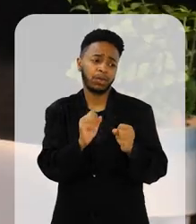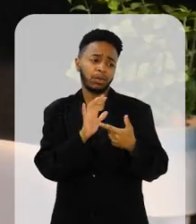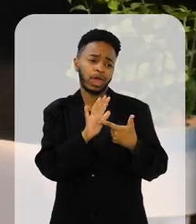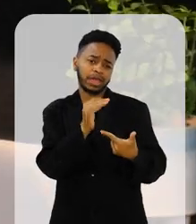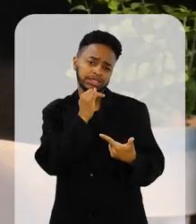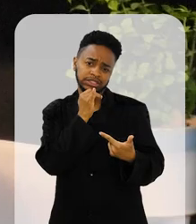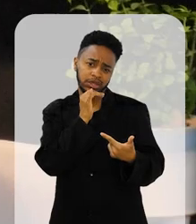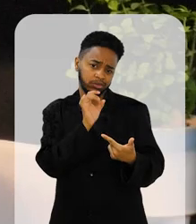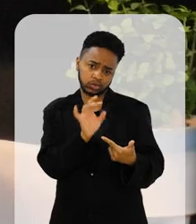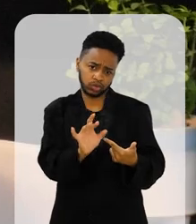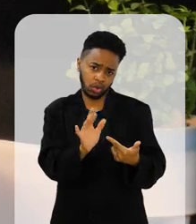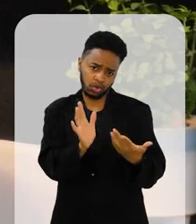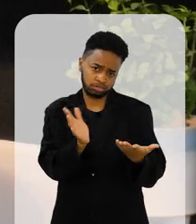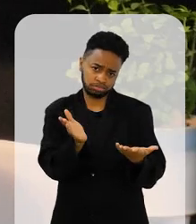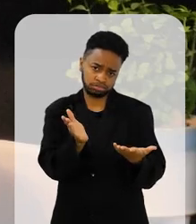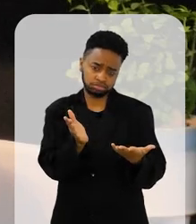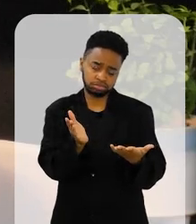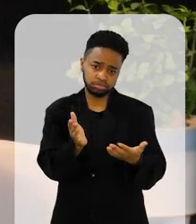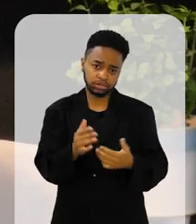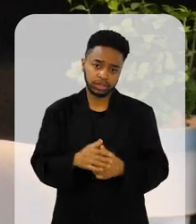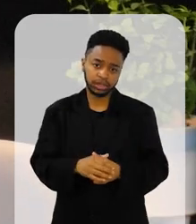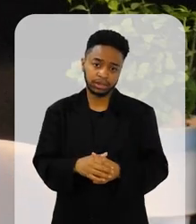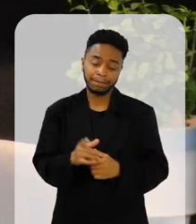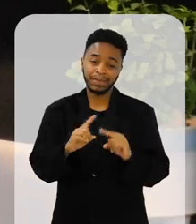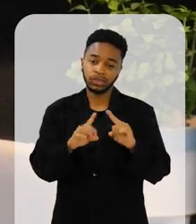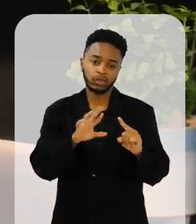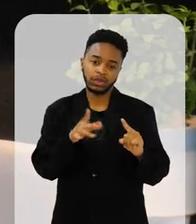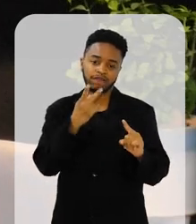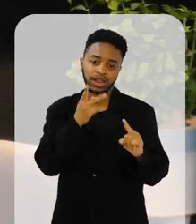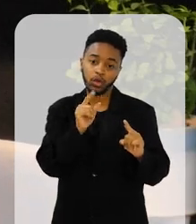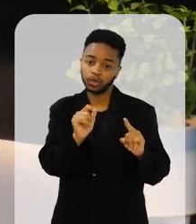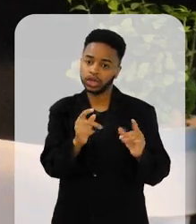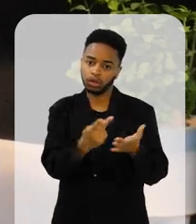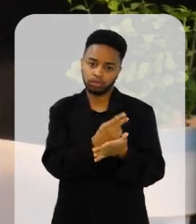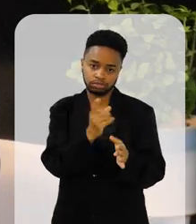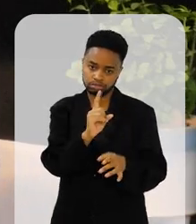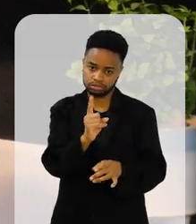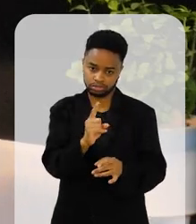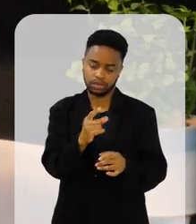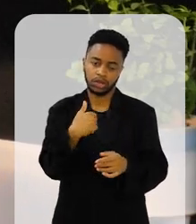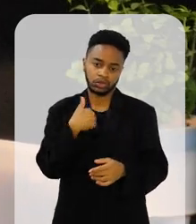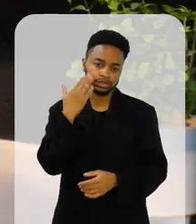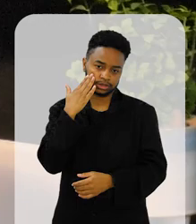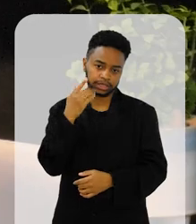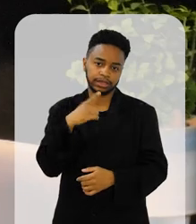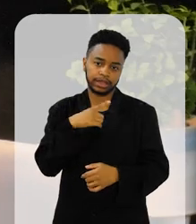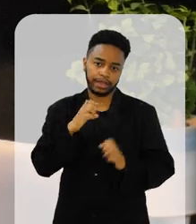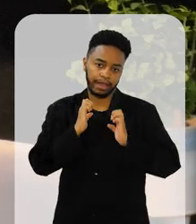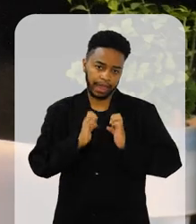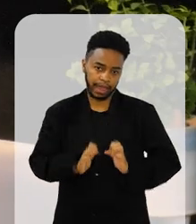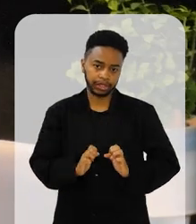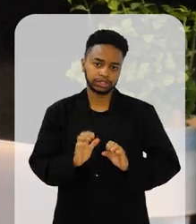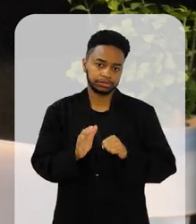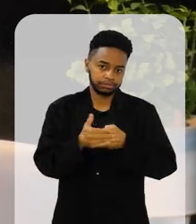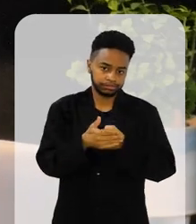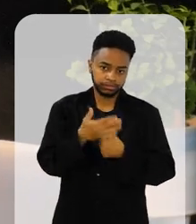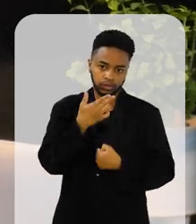menos exemplificar, talvez, sem citar, claro, eu entendo o compromisso de ética, de sigilo,